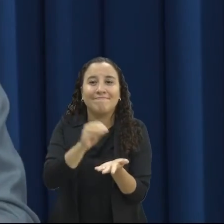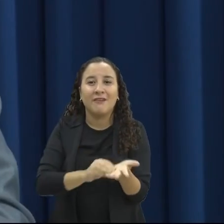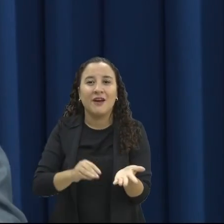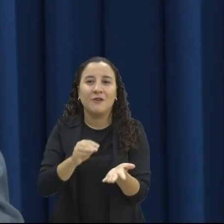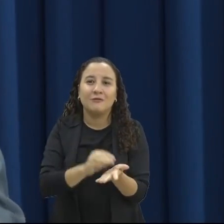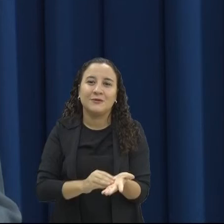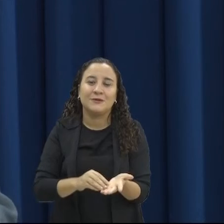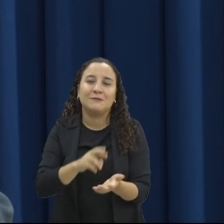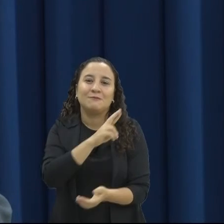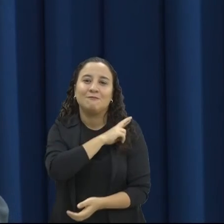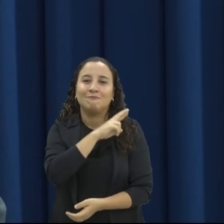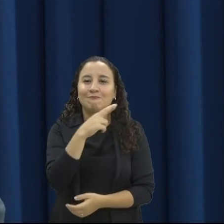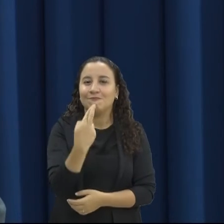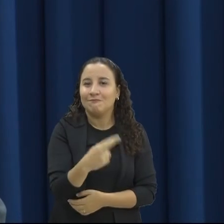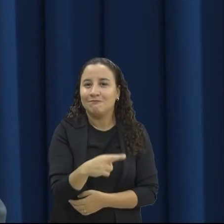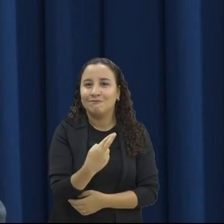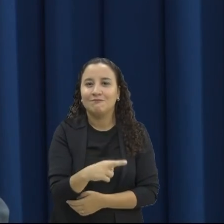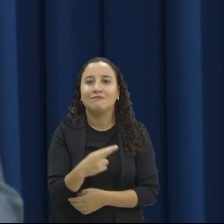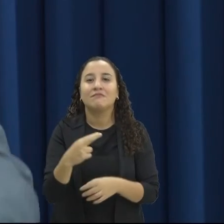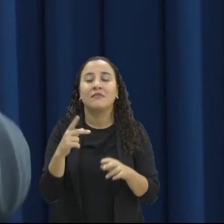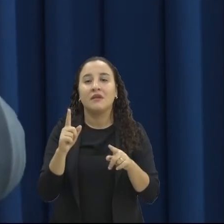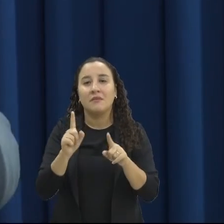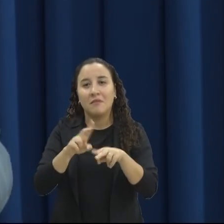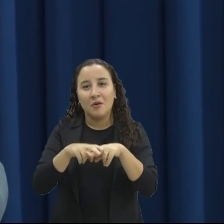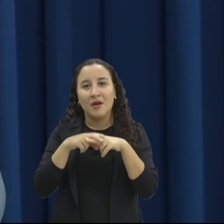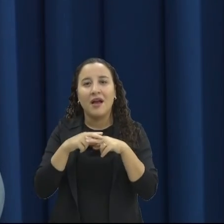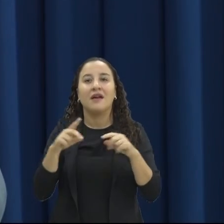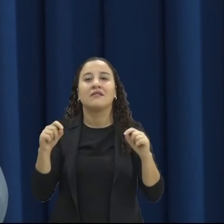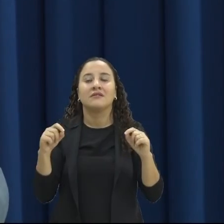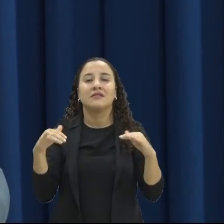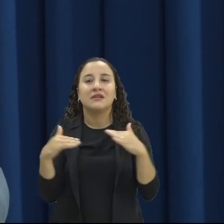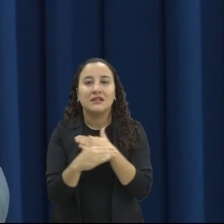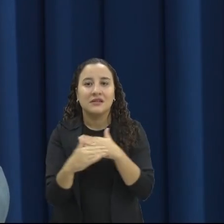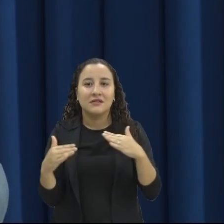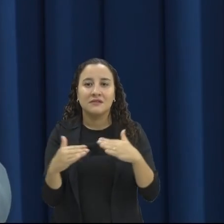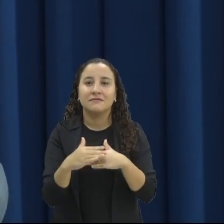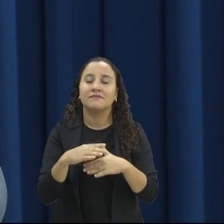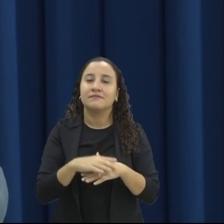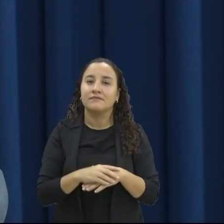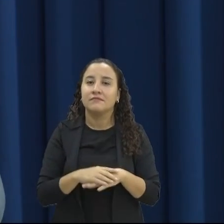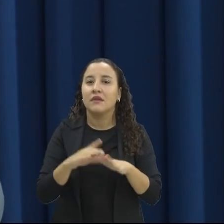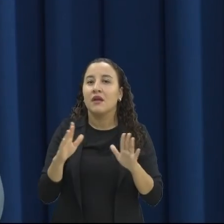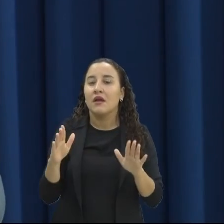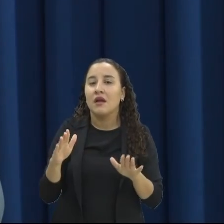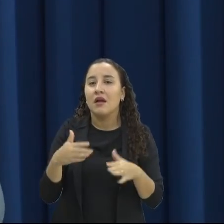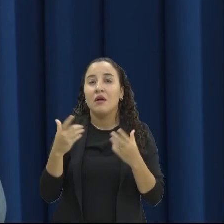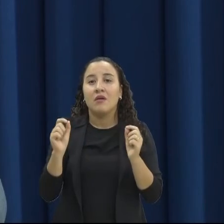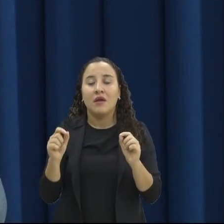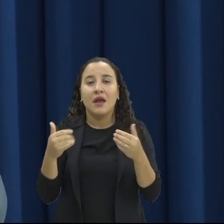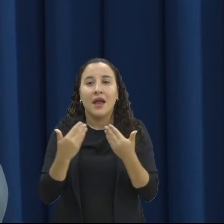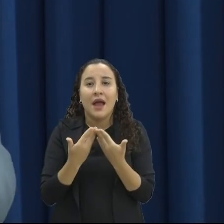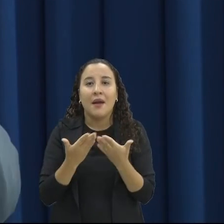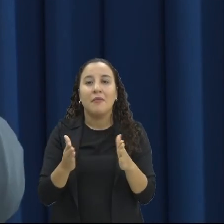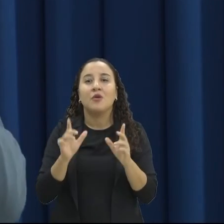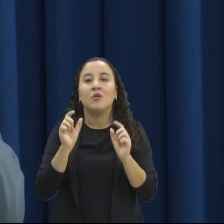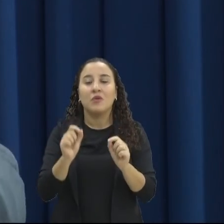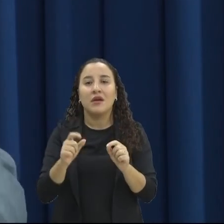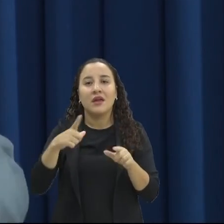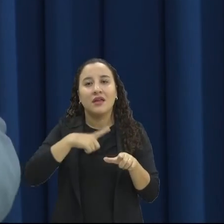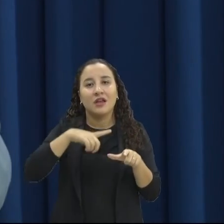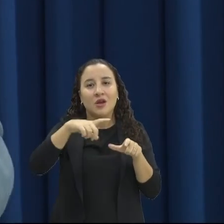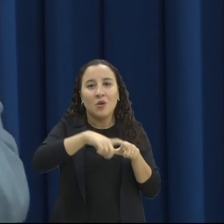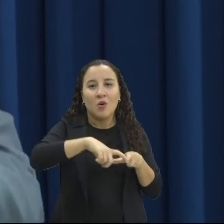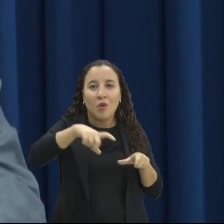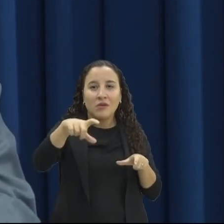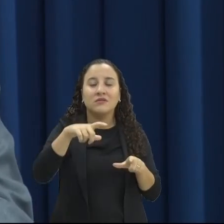chegamos em Teresina com relação a essa questão do transporte. Nós vamos abrir corredores, é o que tinha que ser feito e não foi feito. Nós vamos